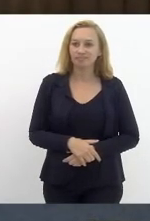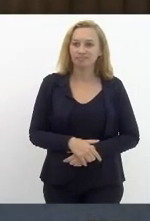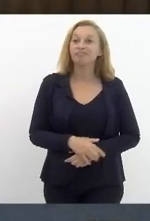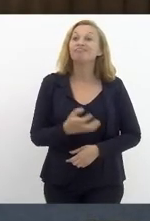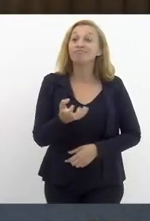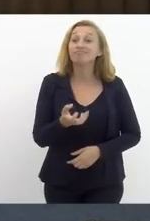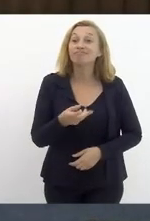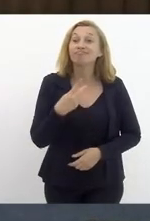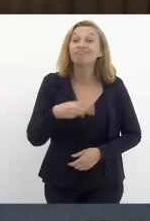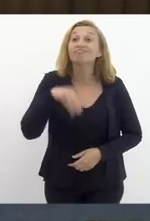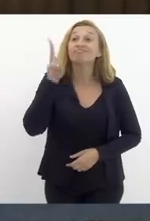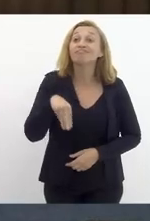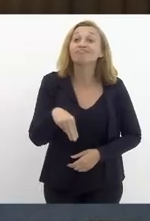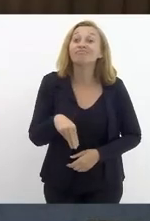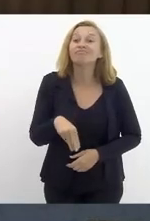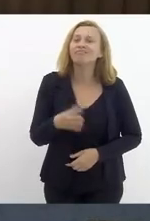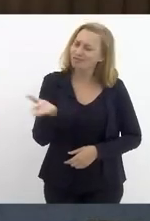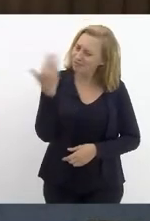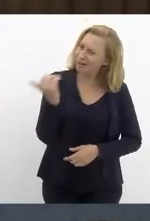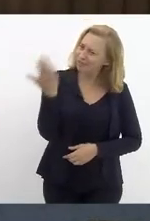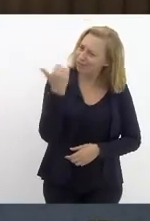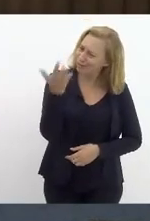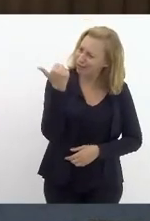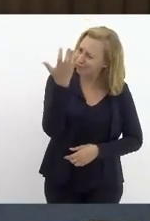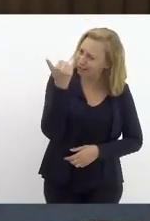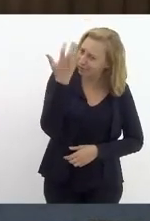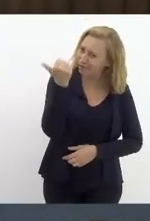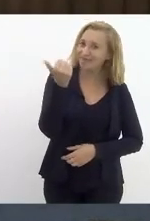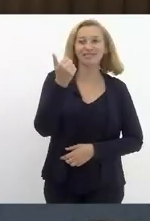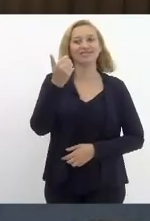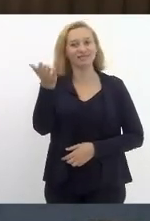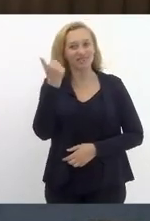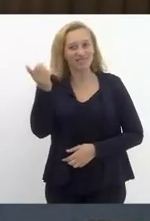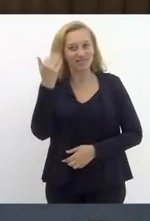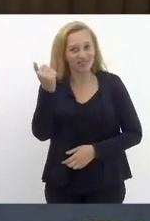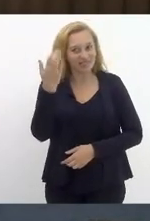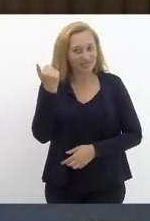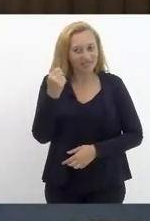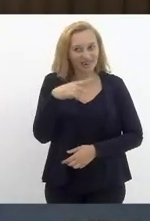Quem quer falar ali? O cara levantou a mão, vem. Vem que nesse negócio aí todo mundo foge.